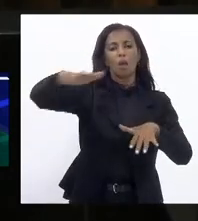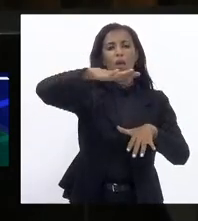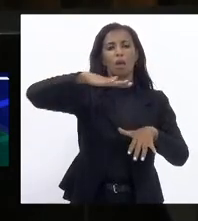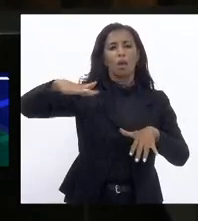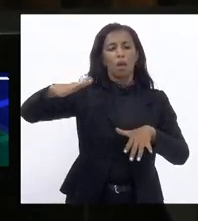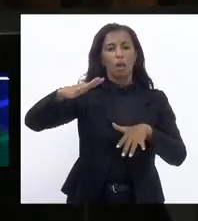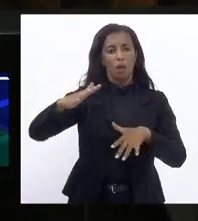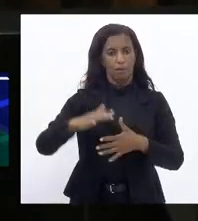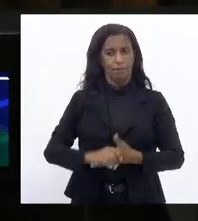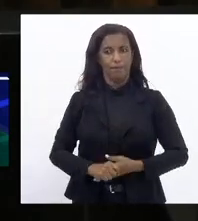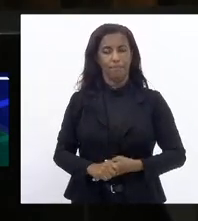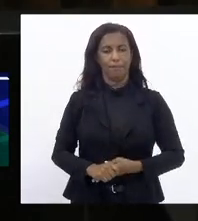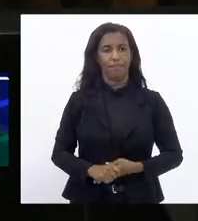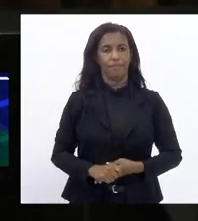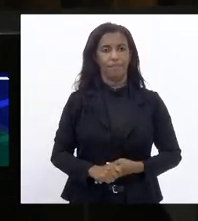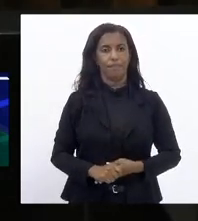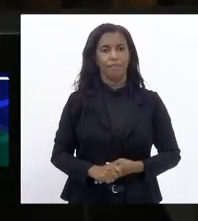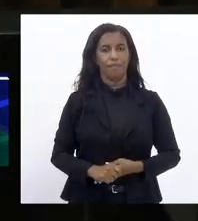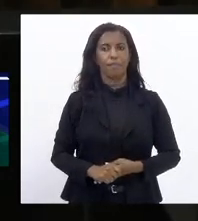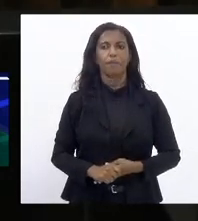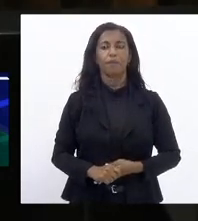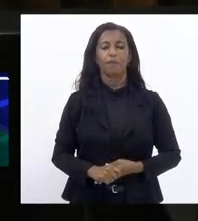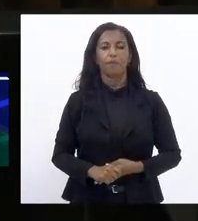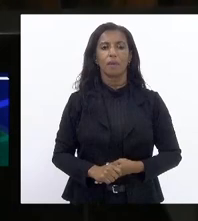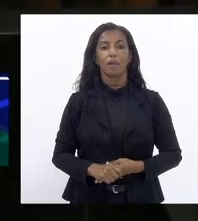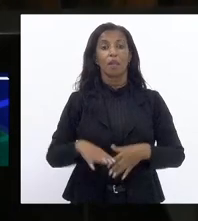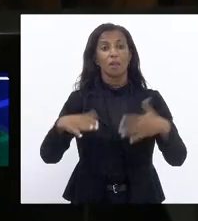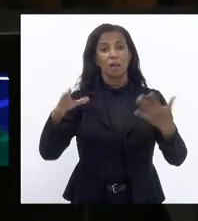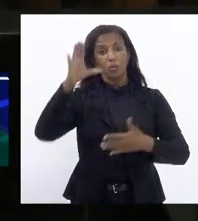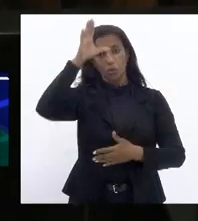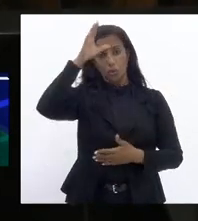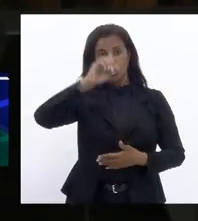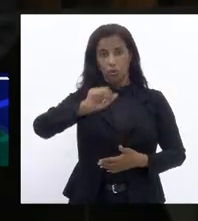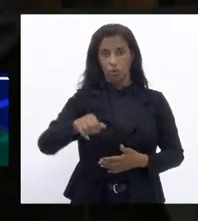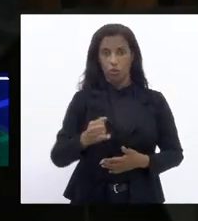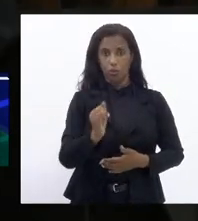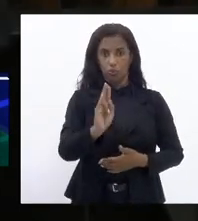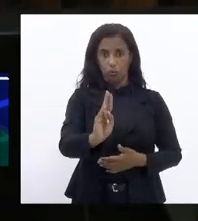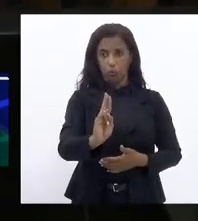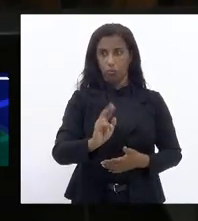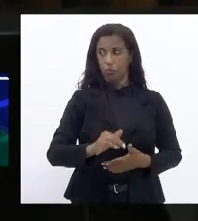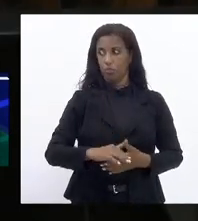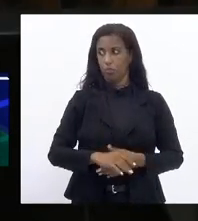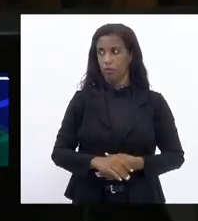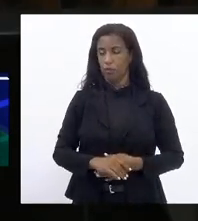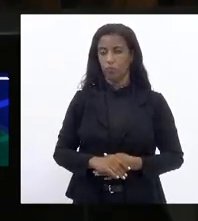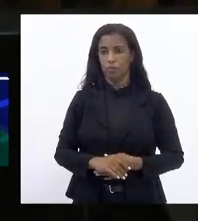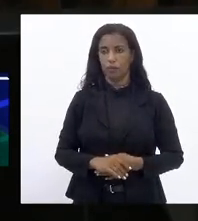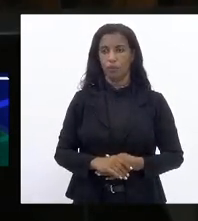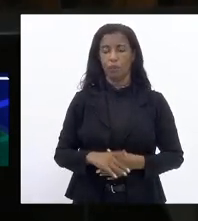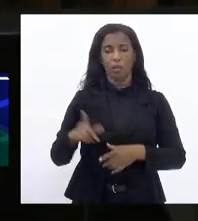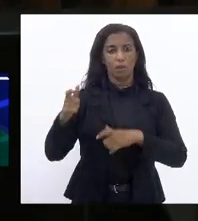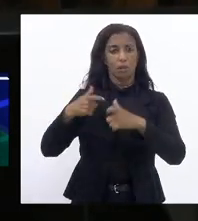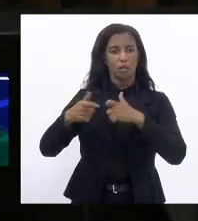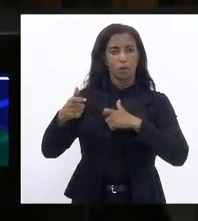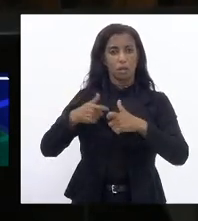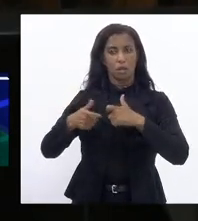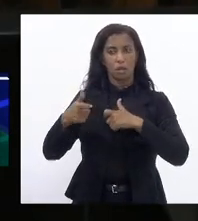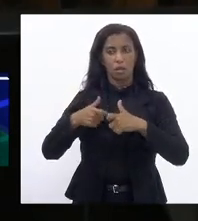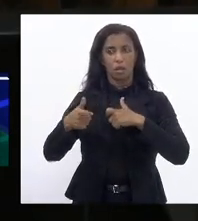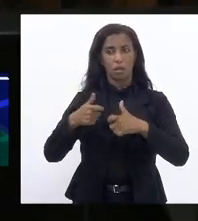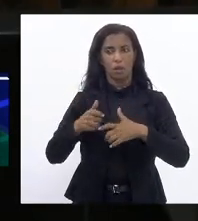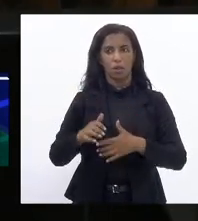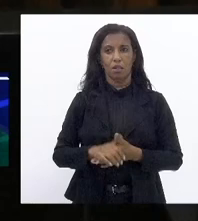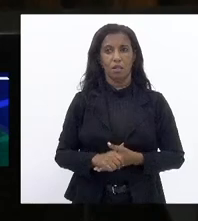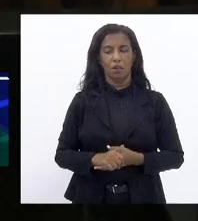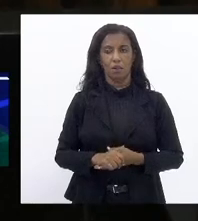aquela reserva ambiental que é a área do Horto. Portanto, o deputado Tiaju usa a tribuna hoje para reverberar essas lutas, essas pautas, e